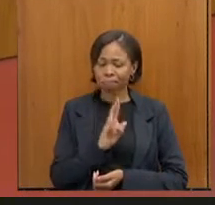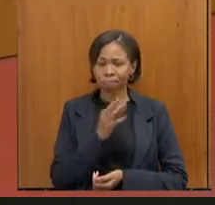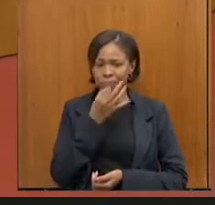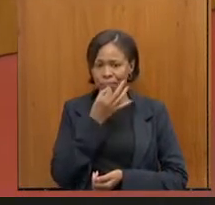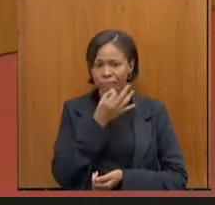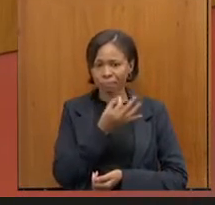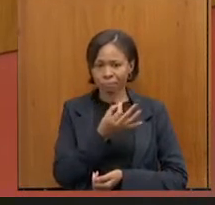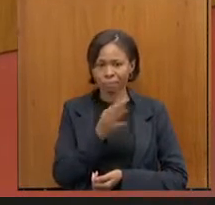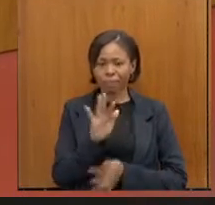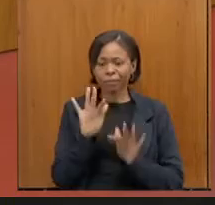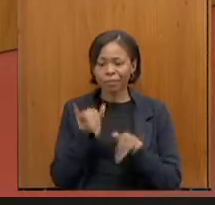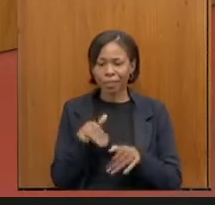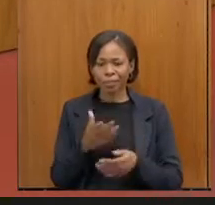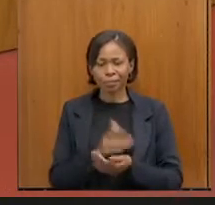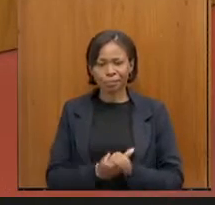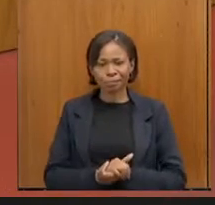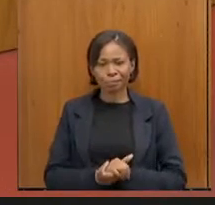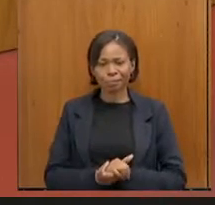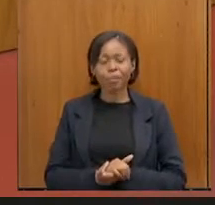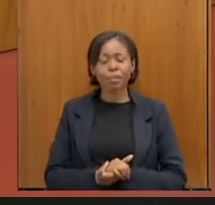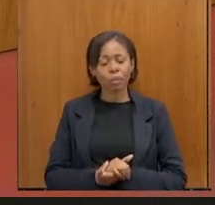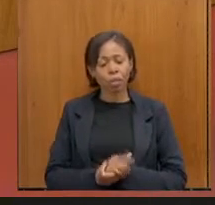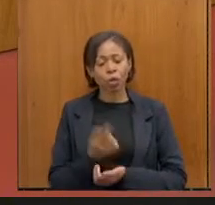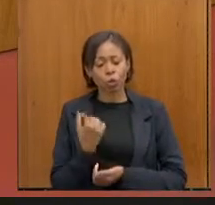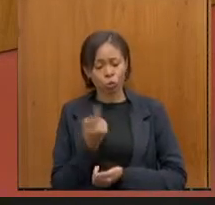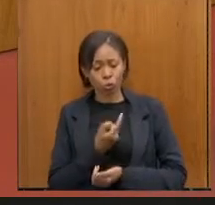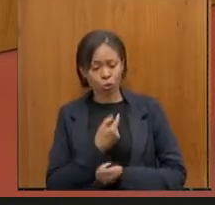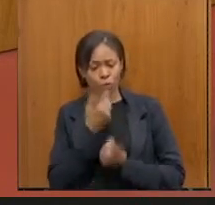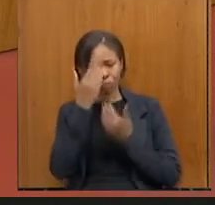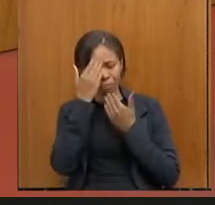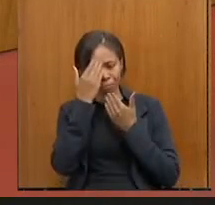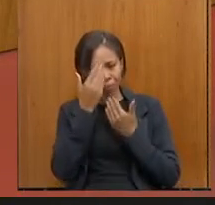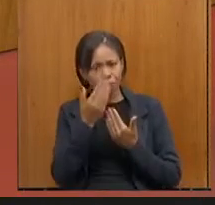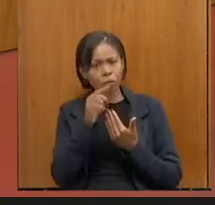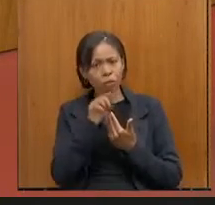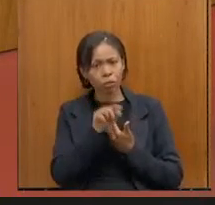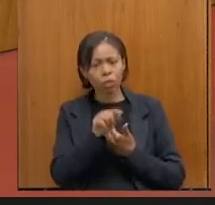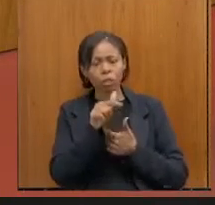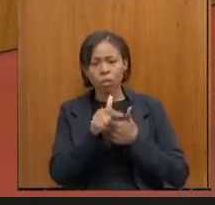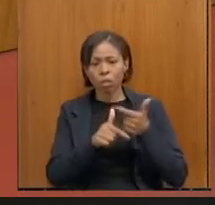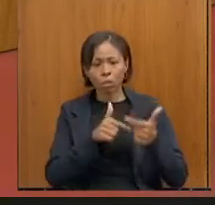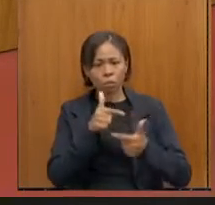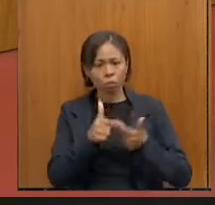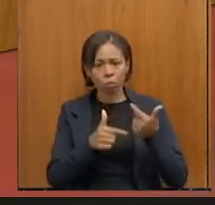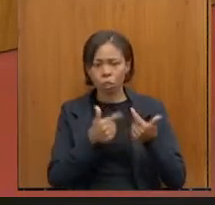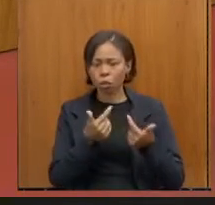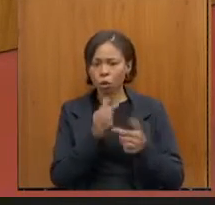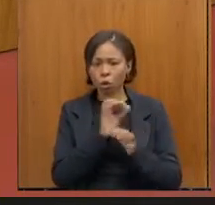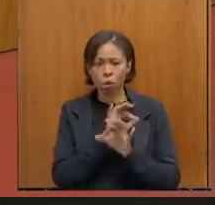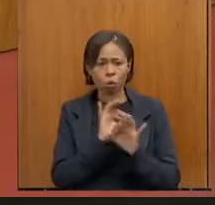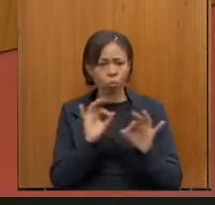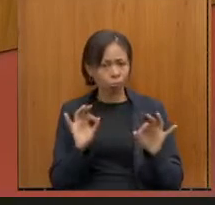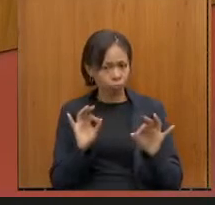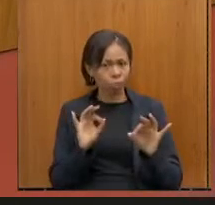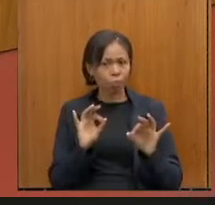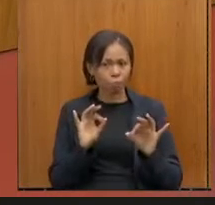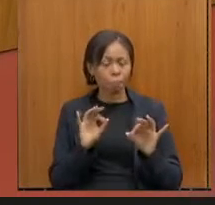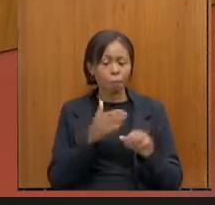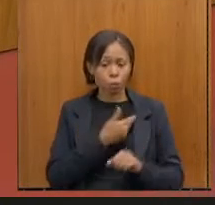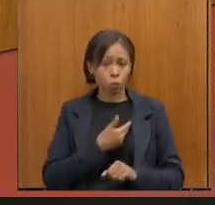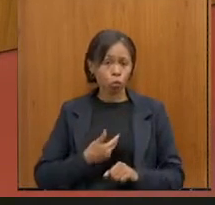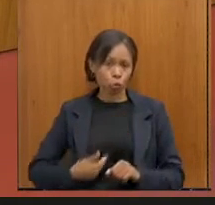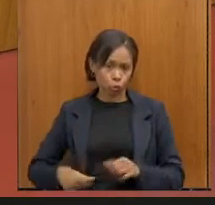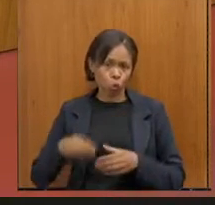Arthur É verdade a gente agradece a irmã você tá prestando um belo no serviço em frente o governo pode ter